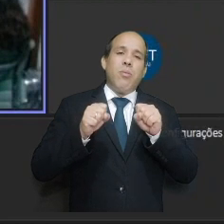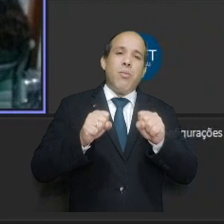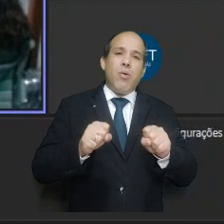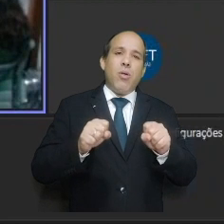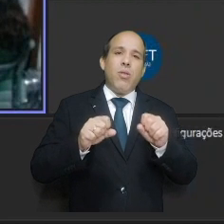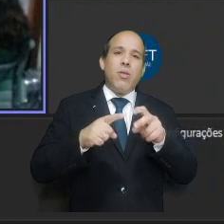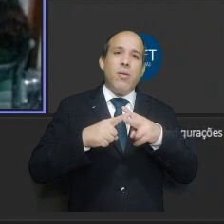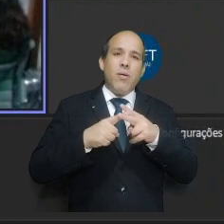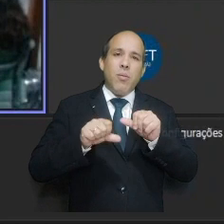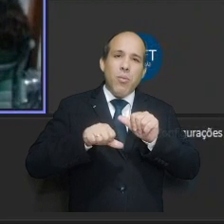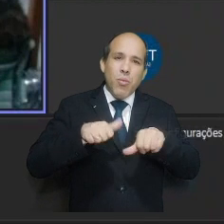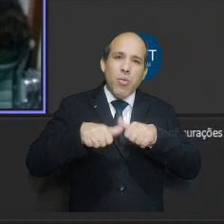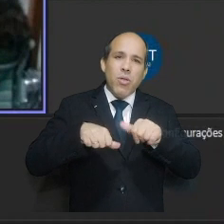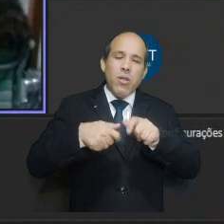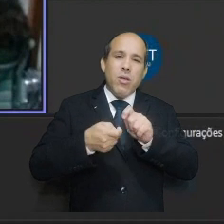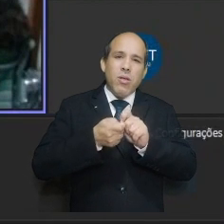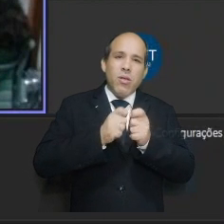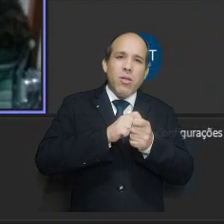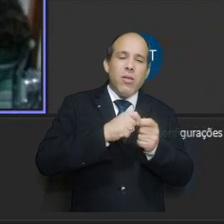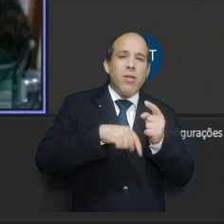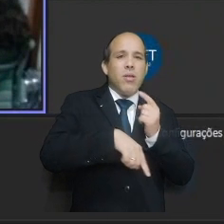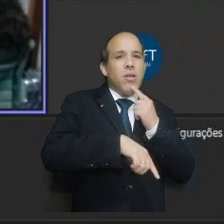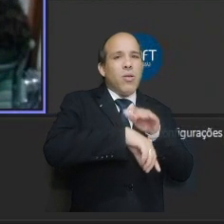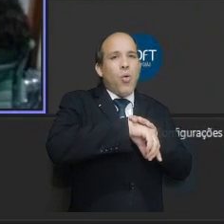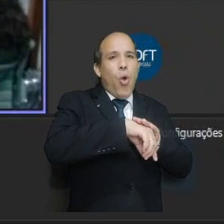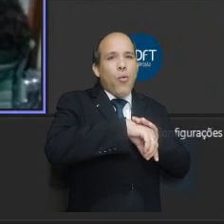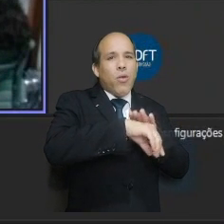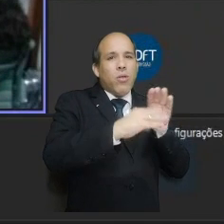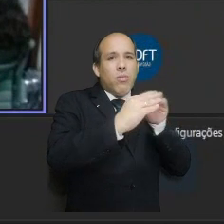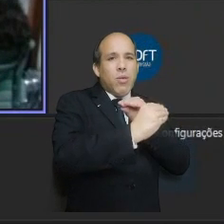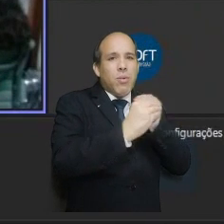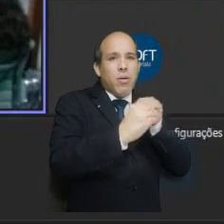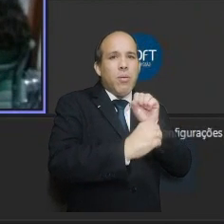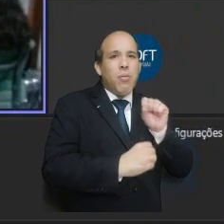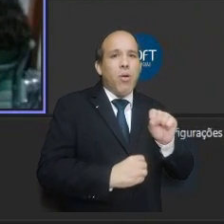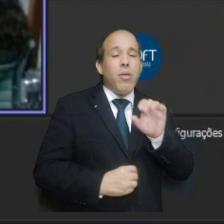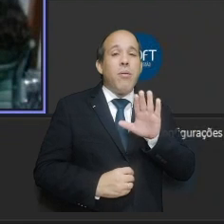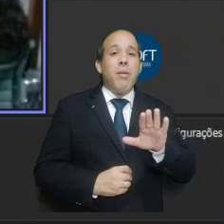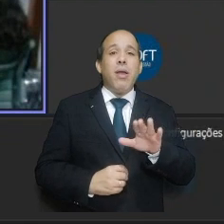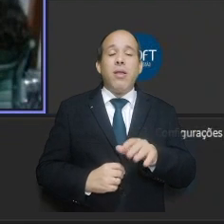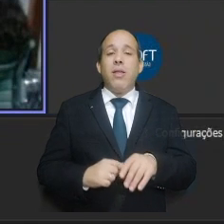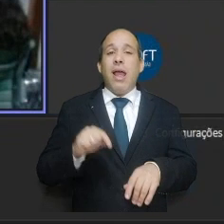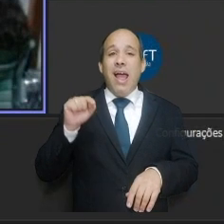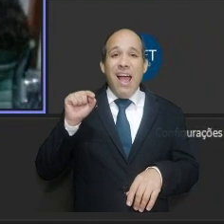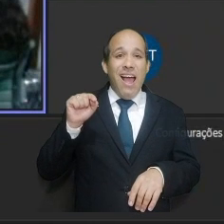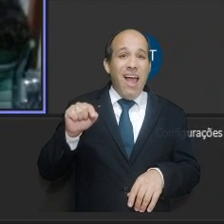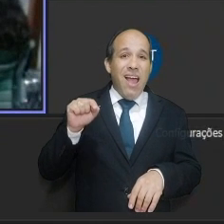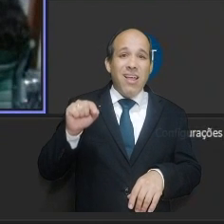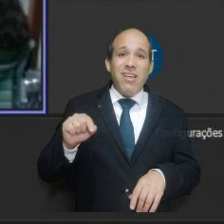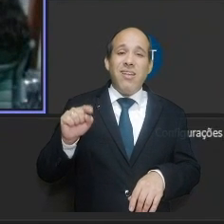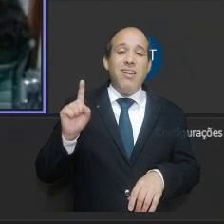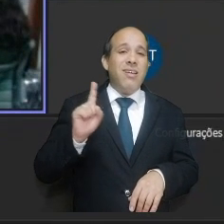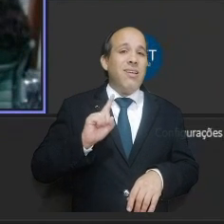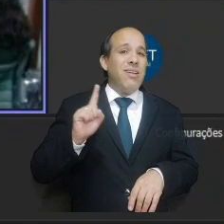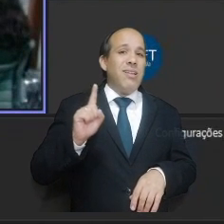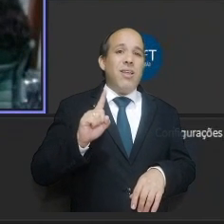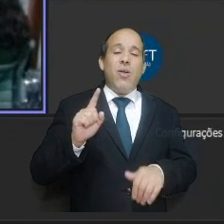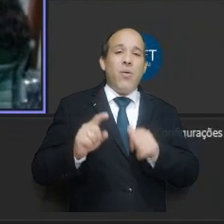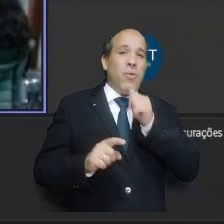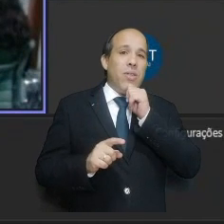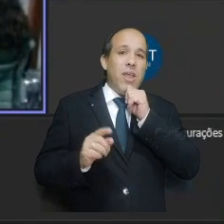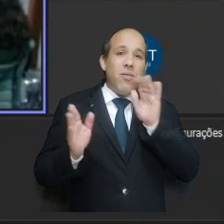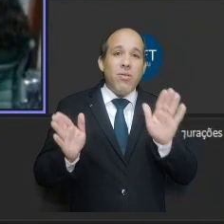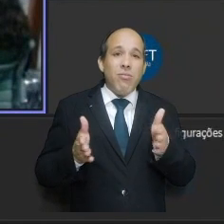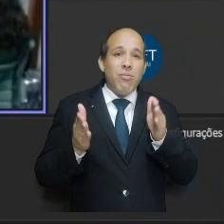representação comercial possam ser reajustados de forma verbal, no presente caso,